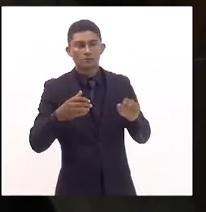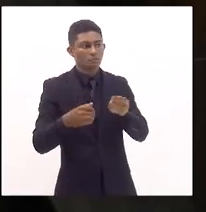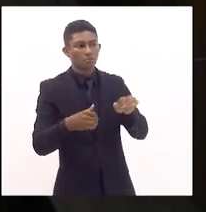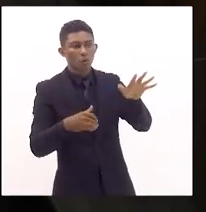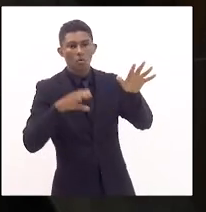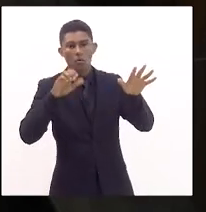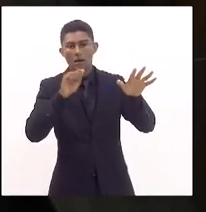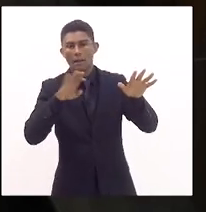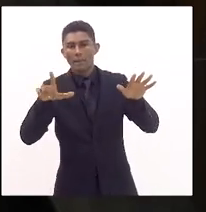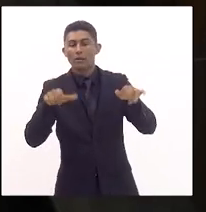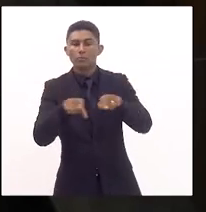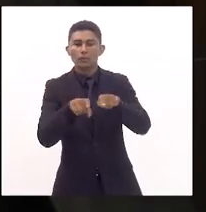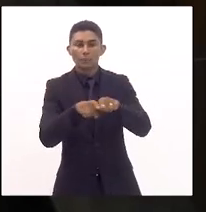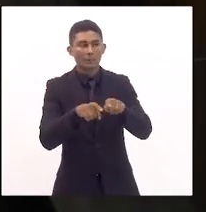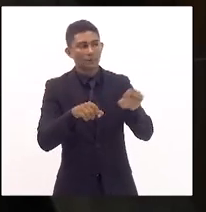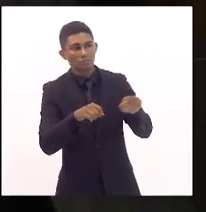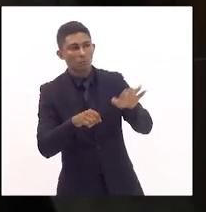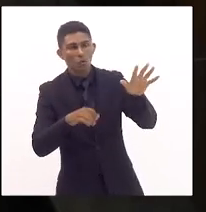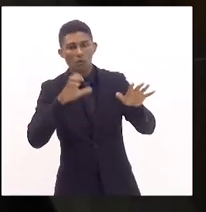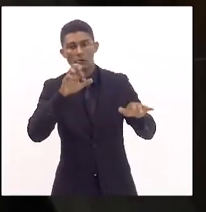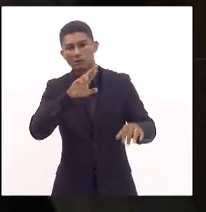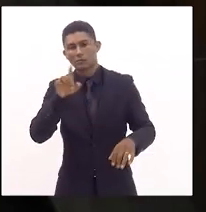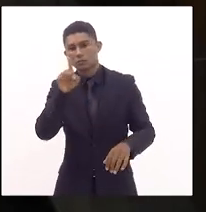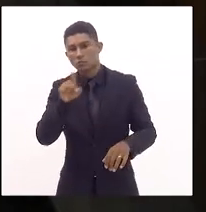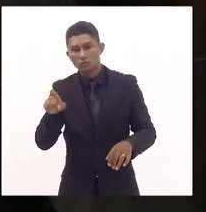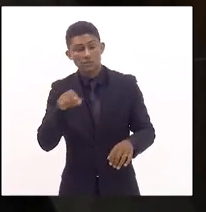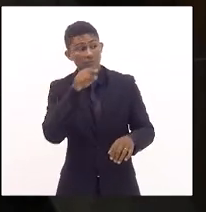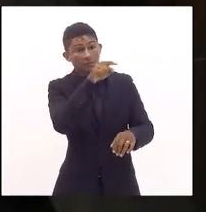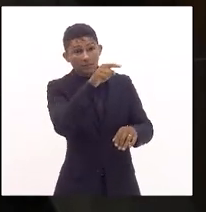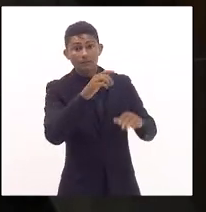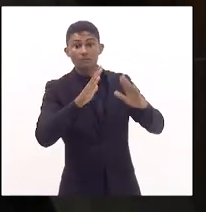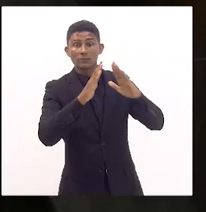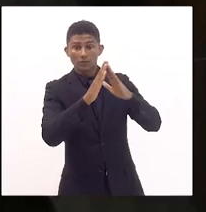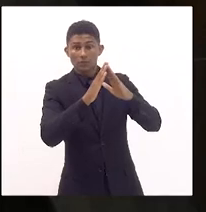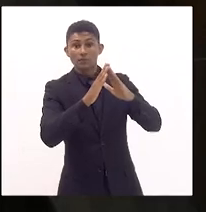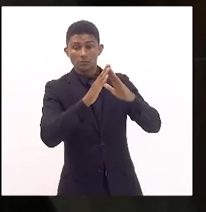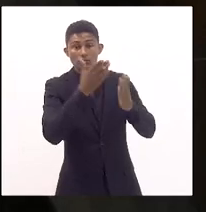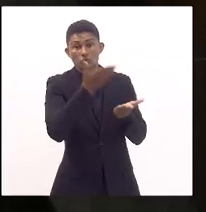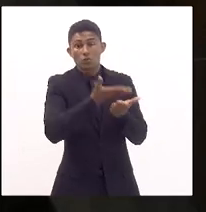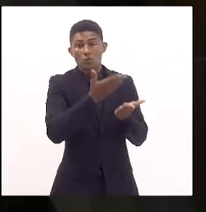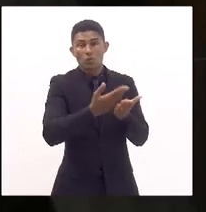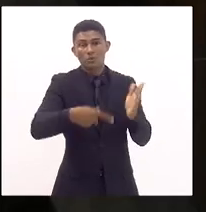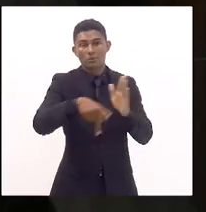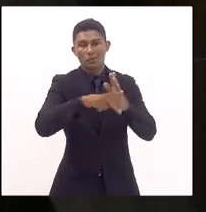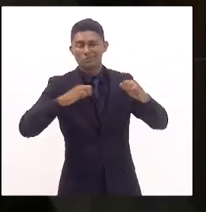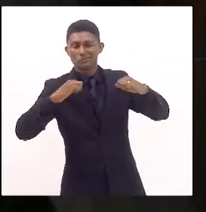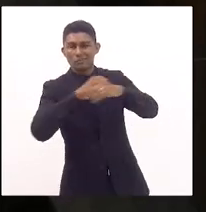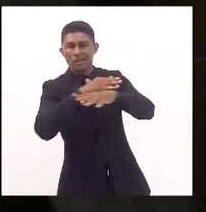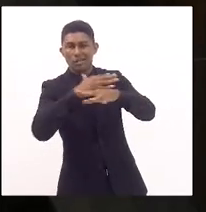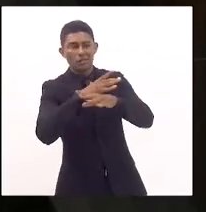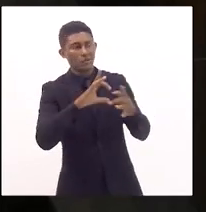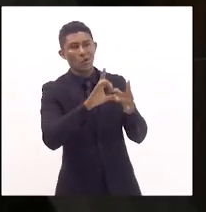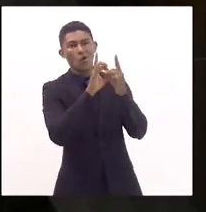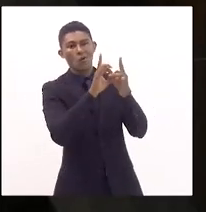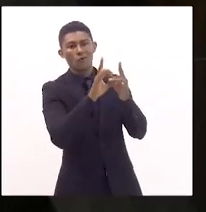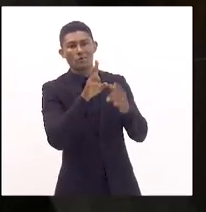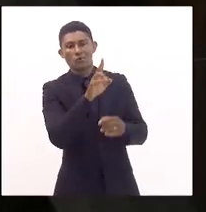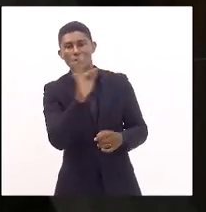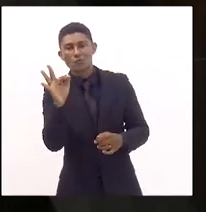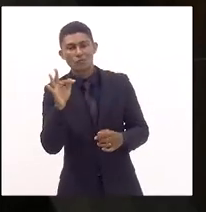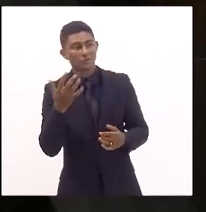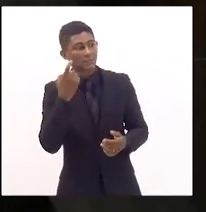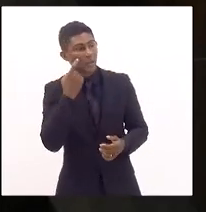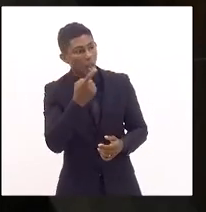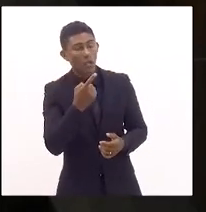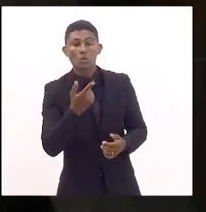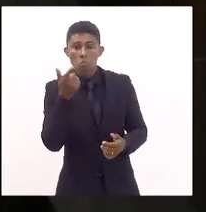da Cruz, usando escolas municipais que eram conveniadas com a UF para receber e sediar o curso. Então, queria